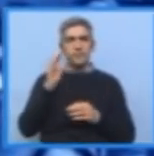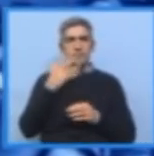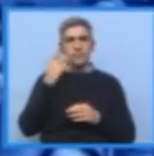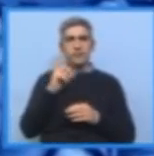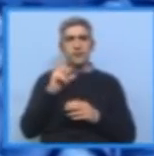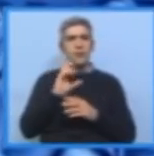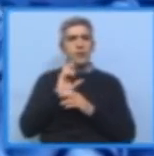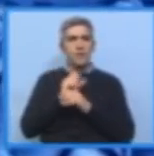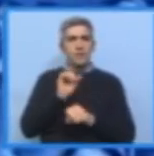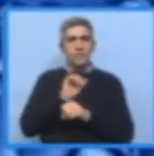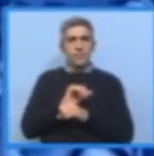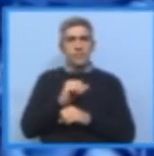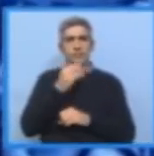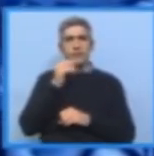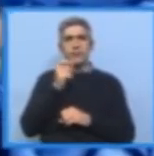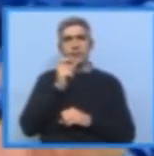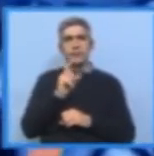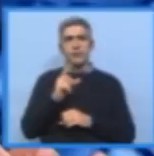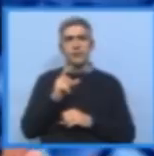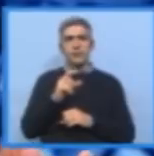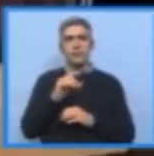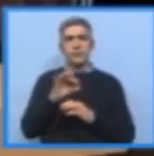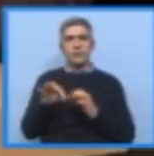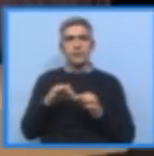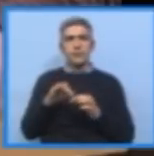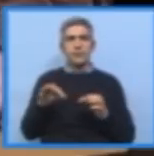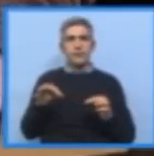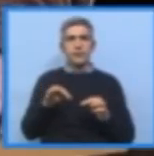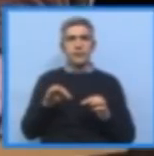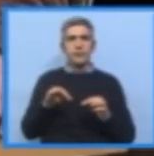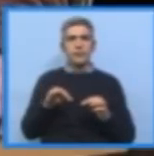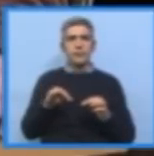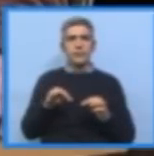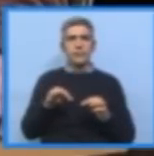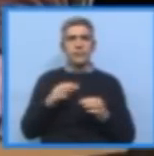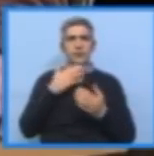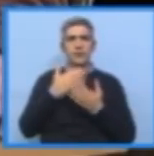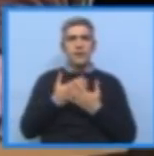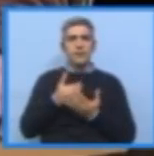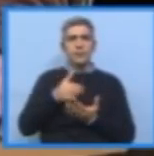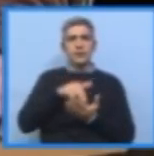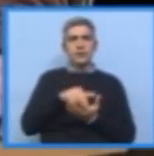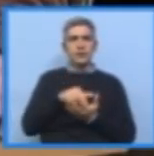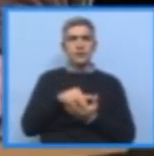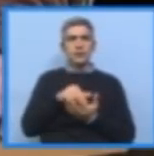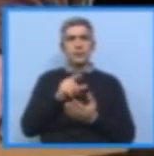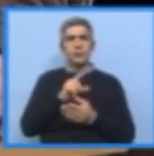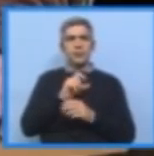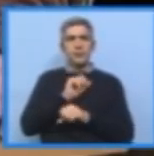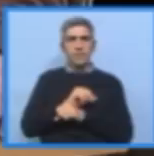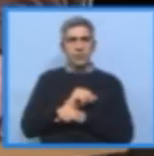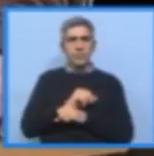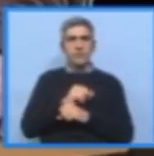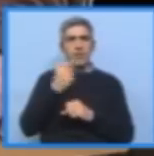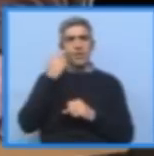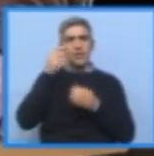prende, mas a palavra melhor que eu encontro em português é presente. Presente. Que dá presença, que não prende, que não é toda a